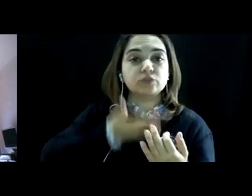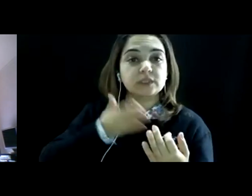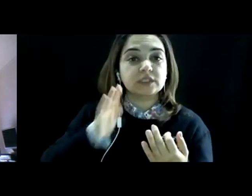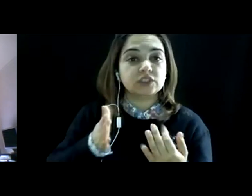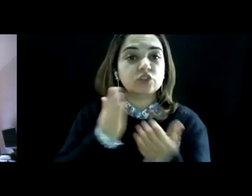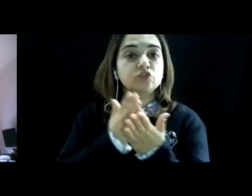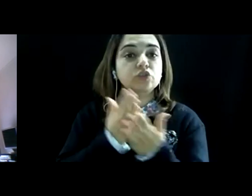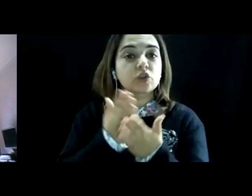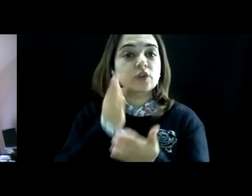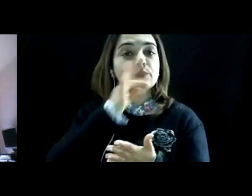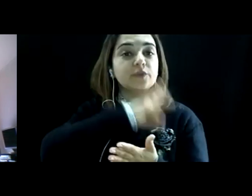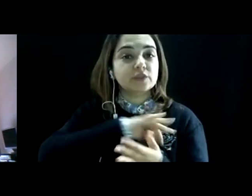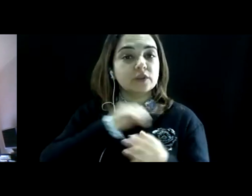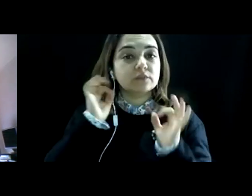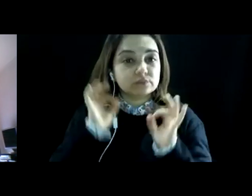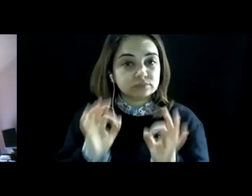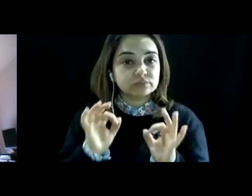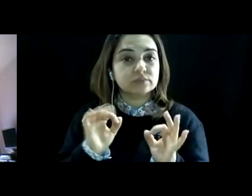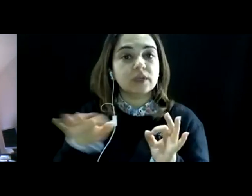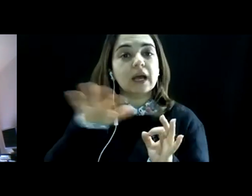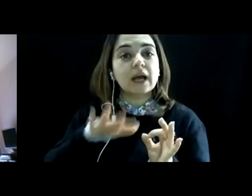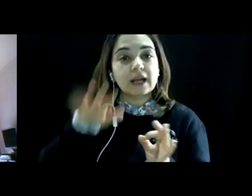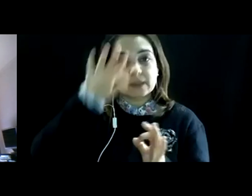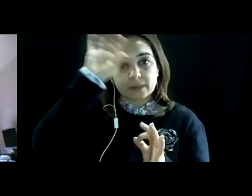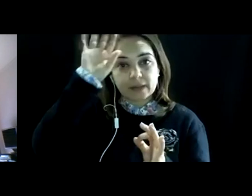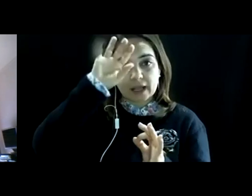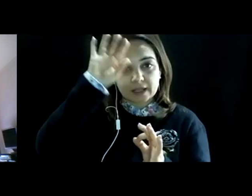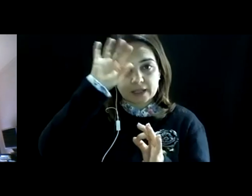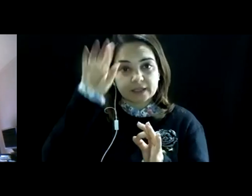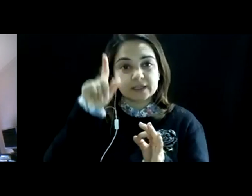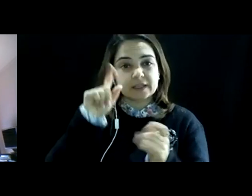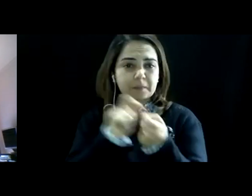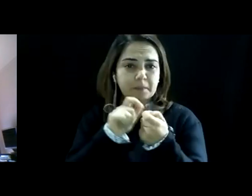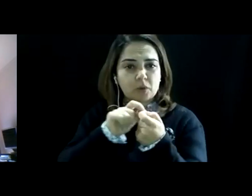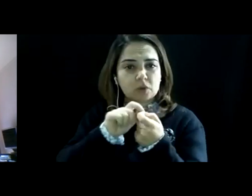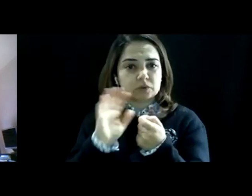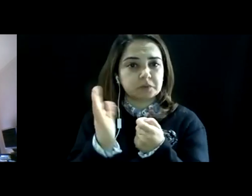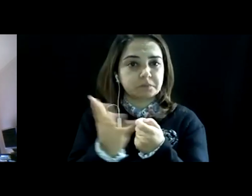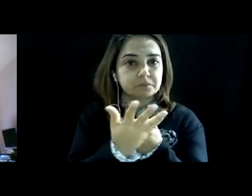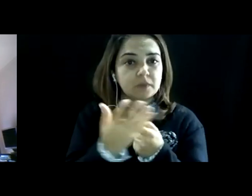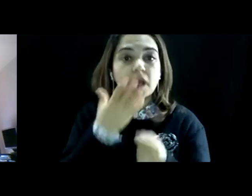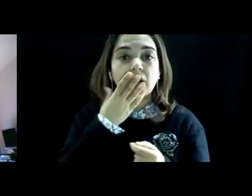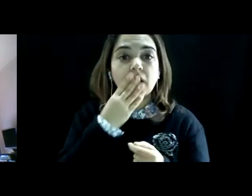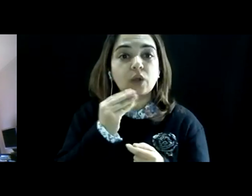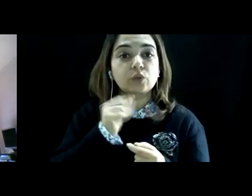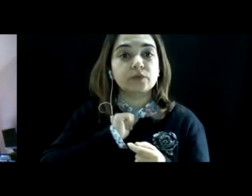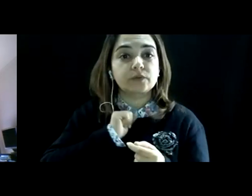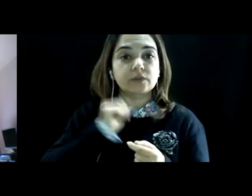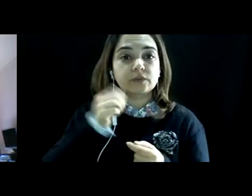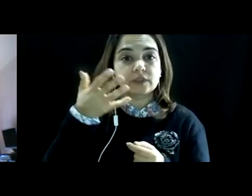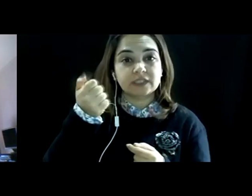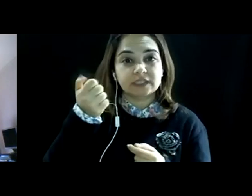profissionais, 3, aqui na zona de Braga e arredores. Portanto, todos os meus alunos, nos últimos 15